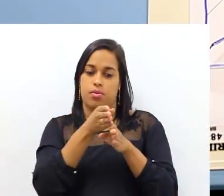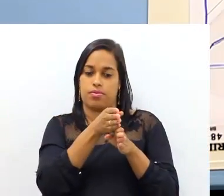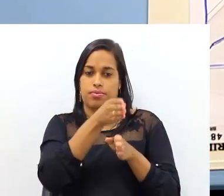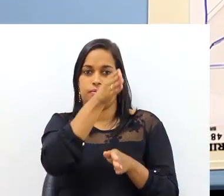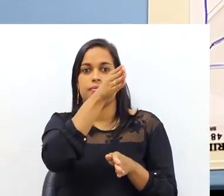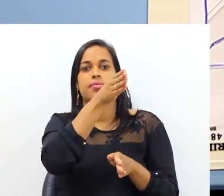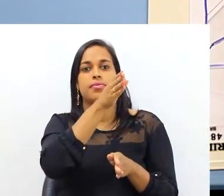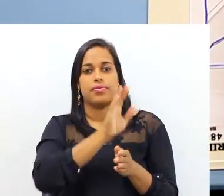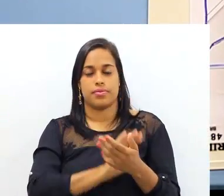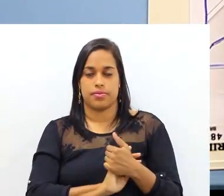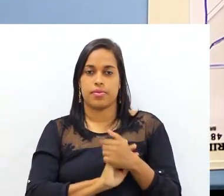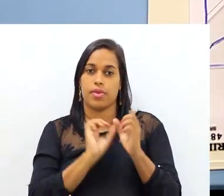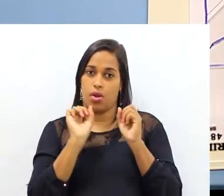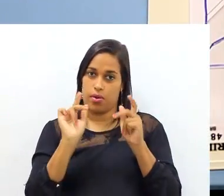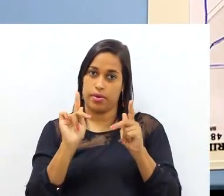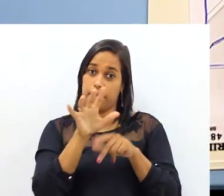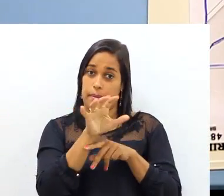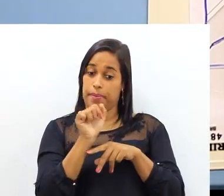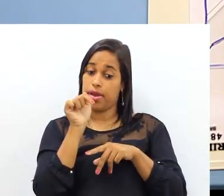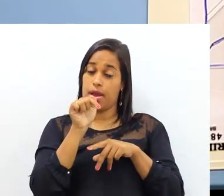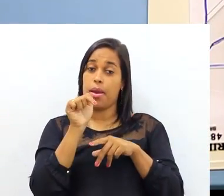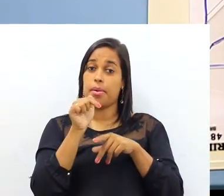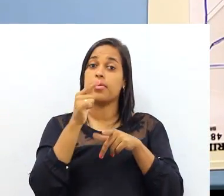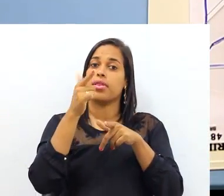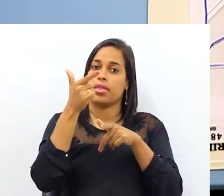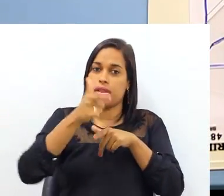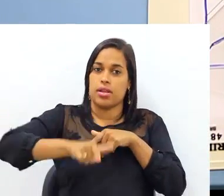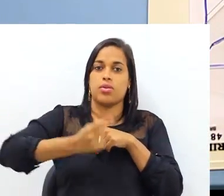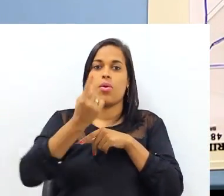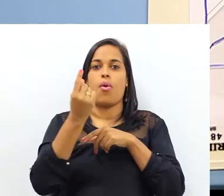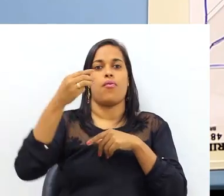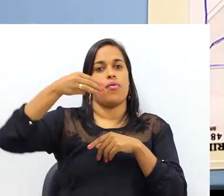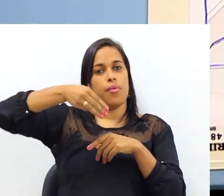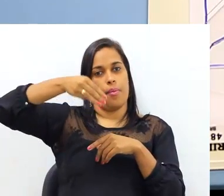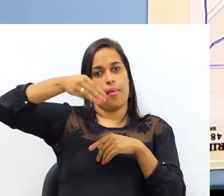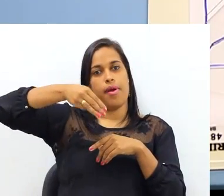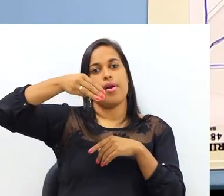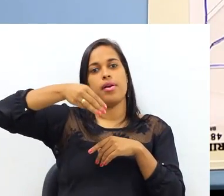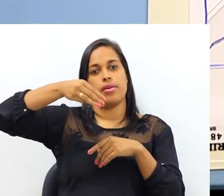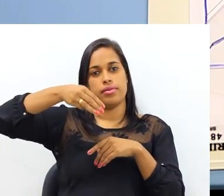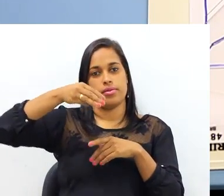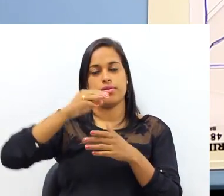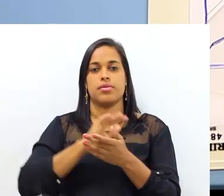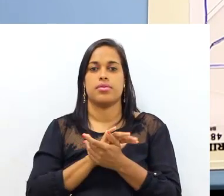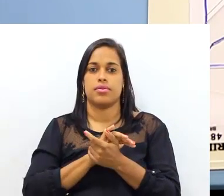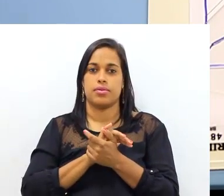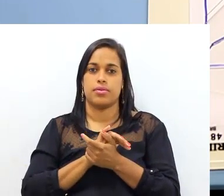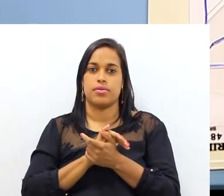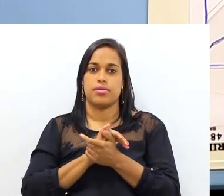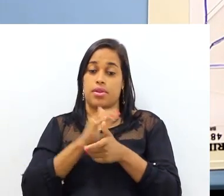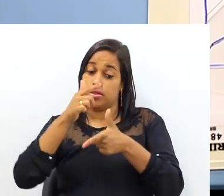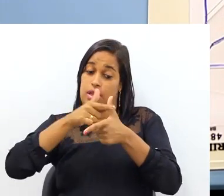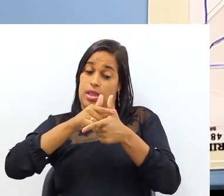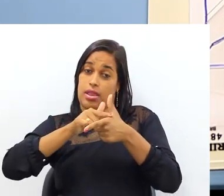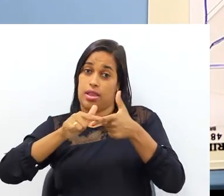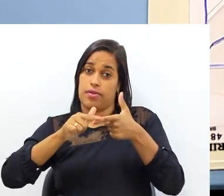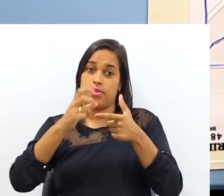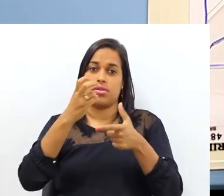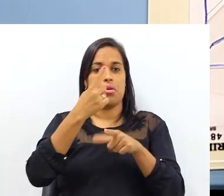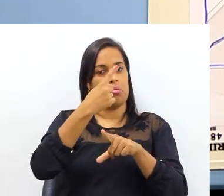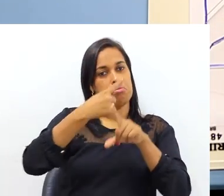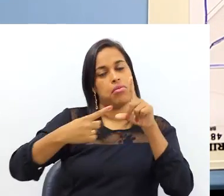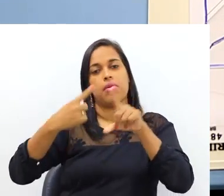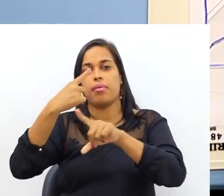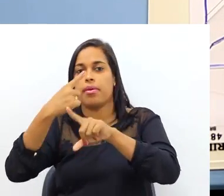lado. Então, eu vou pegar a minha medida de 1 metro. Você pode fazer essa divisão de meio em